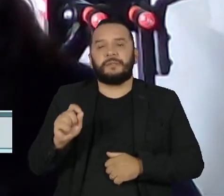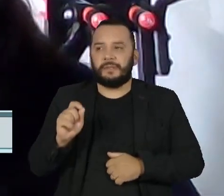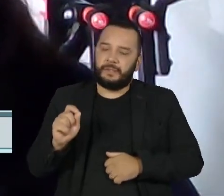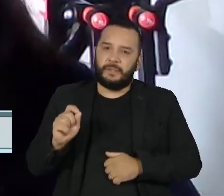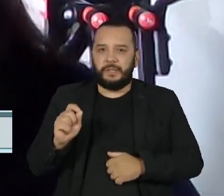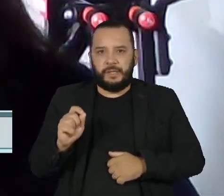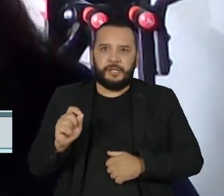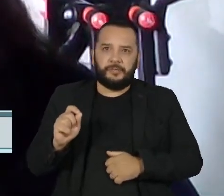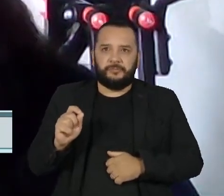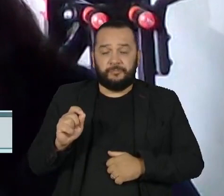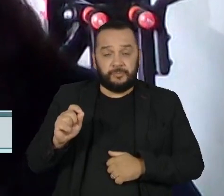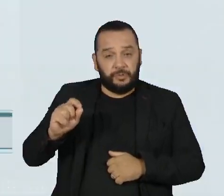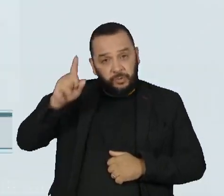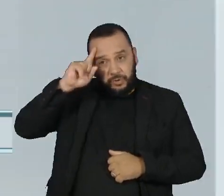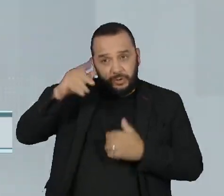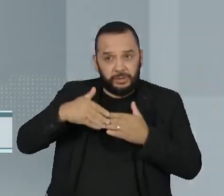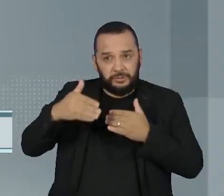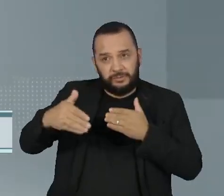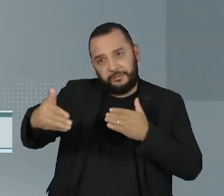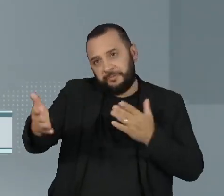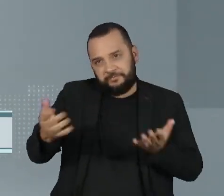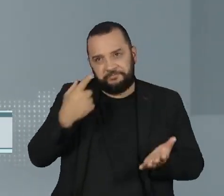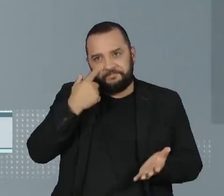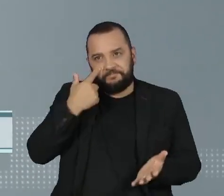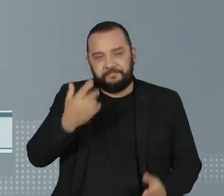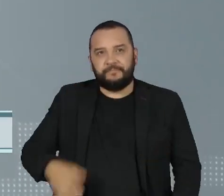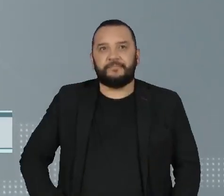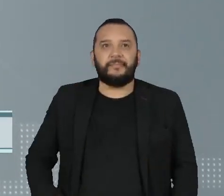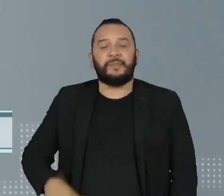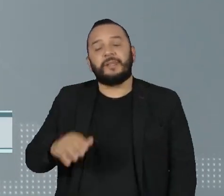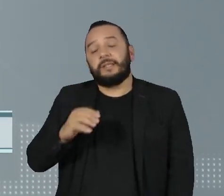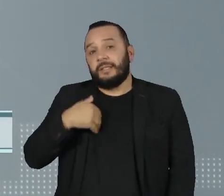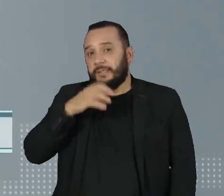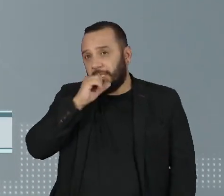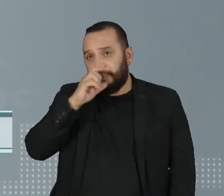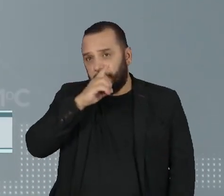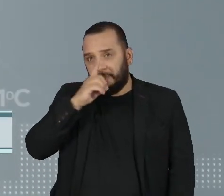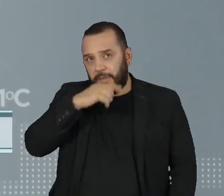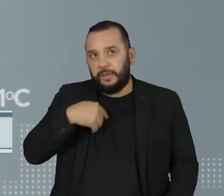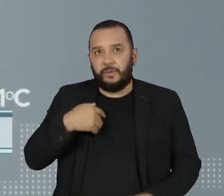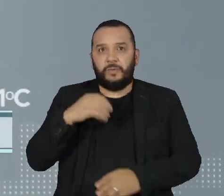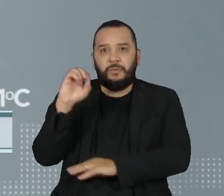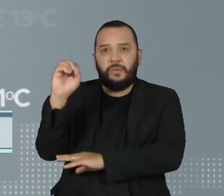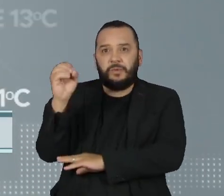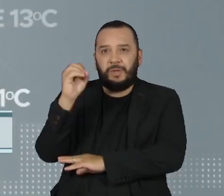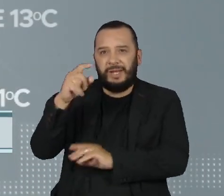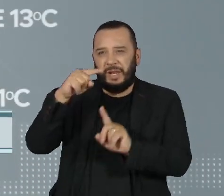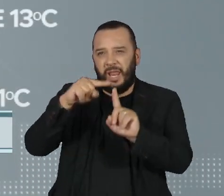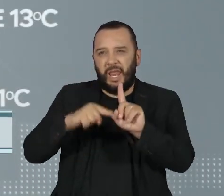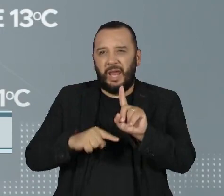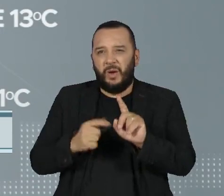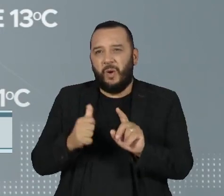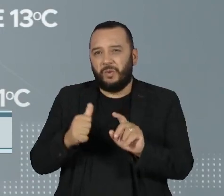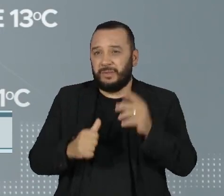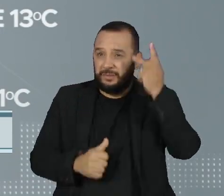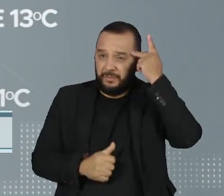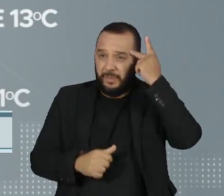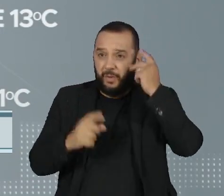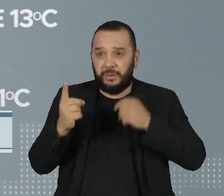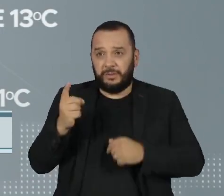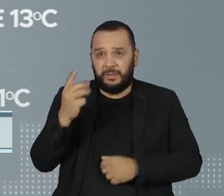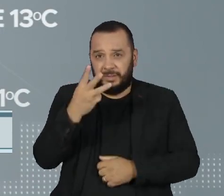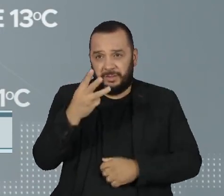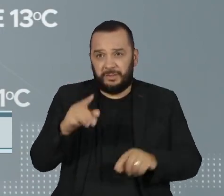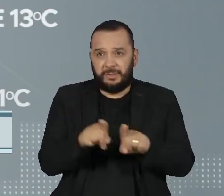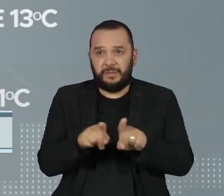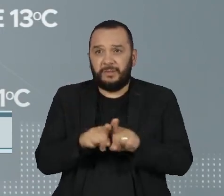nos Demais dias da semana no final de semana Porto Alegre pode registrar mínima de 11 São Paulo 13